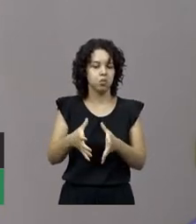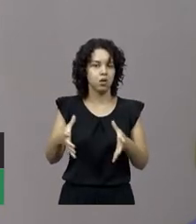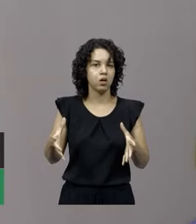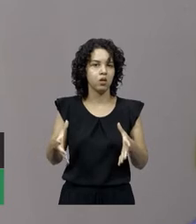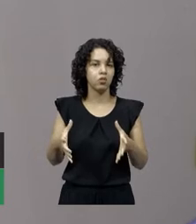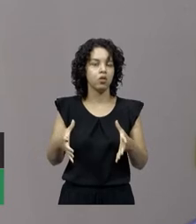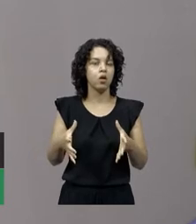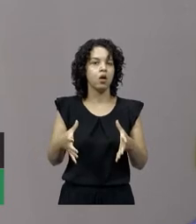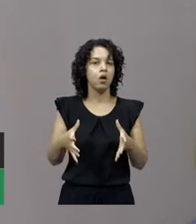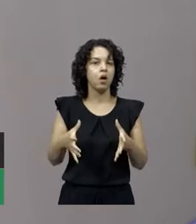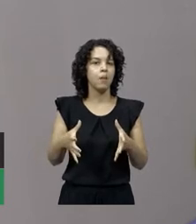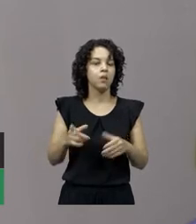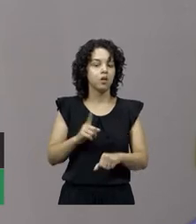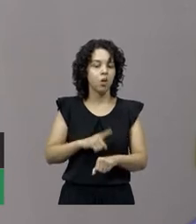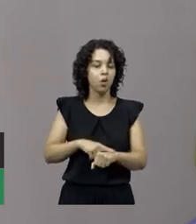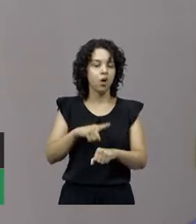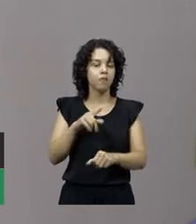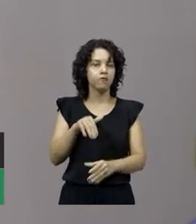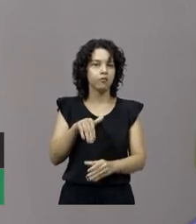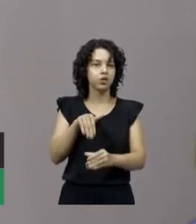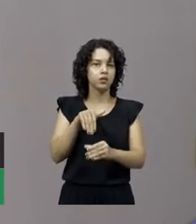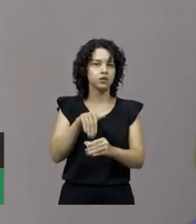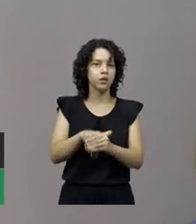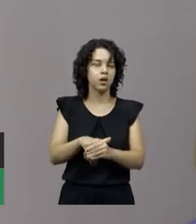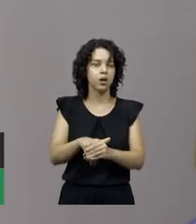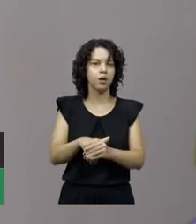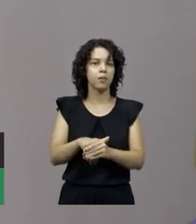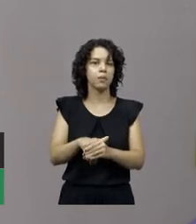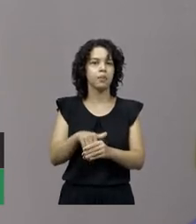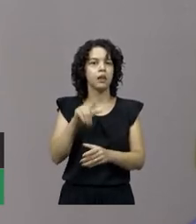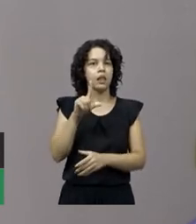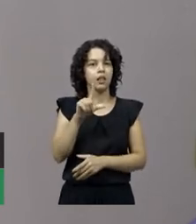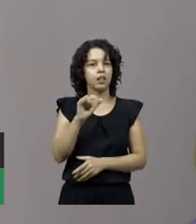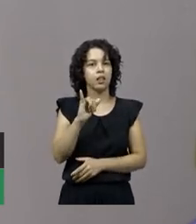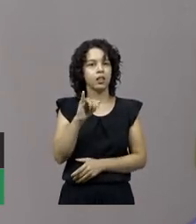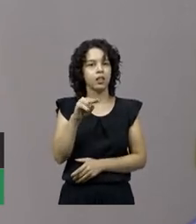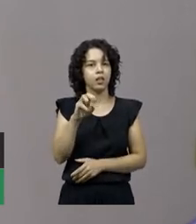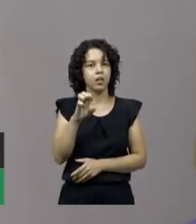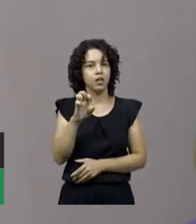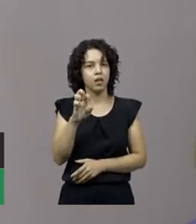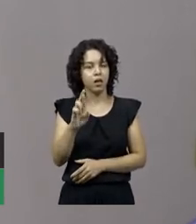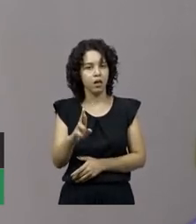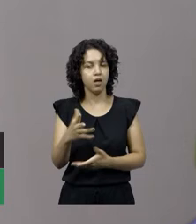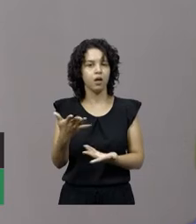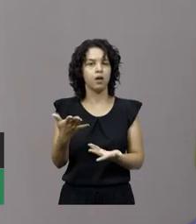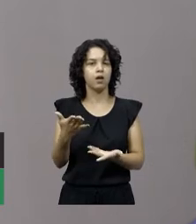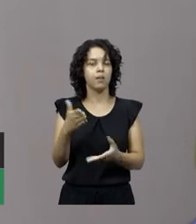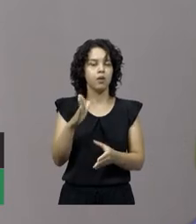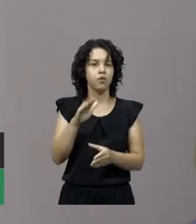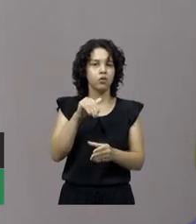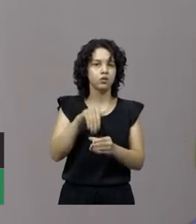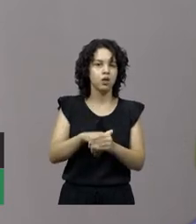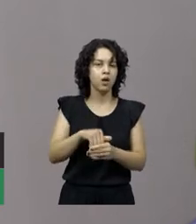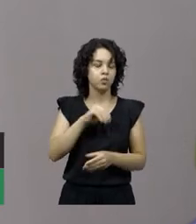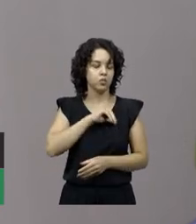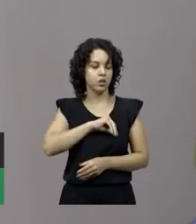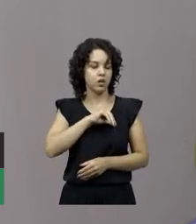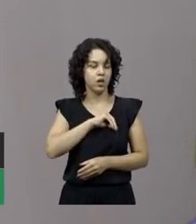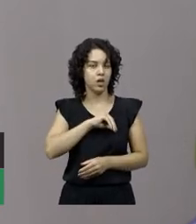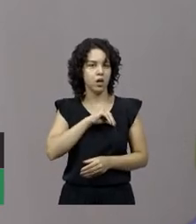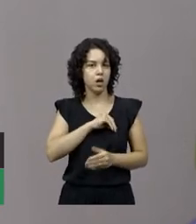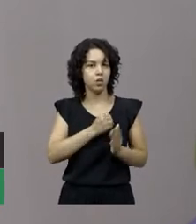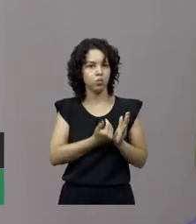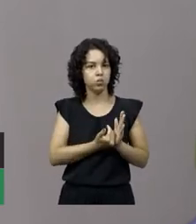Mas na hora de votar pela linear, na hora de votar para deixar os salários mais